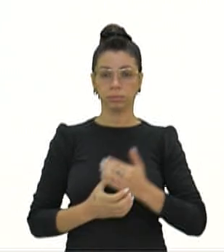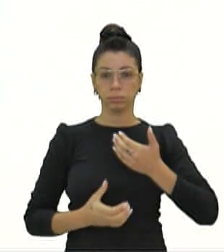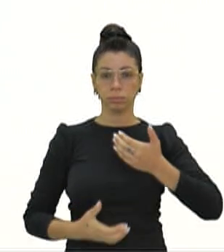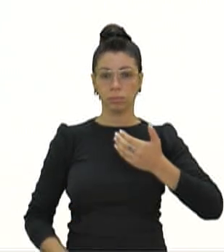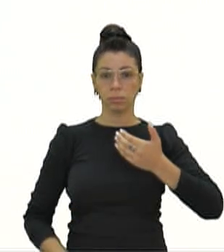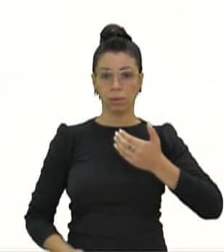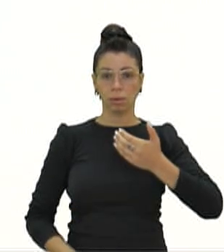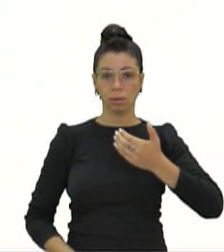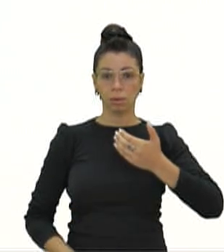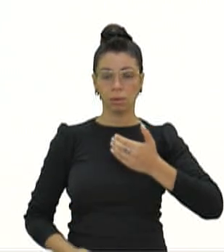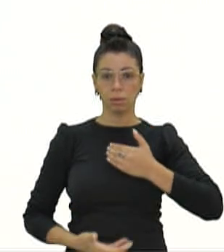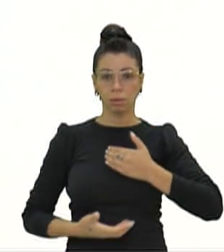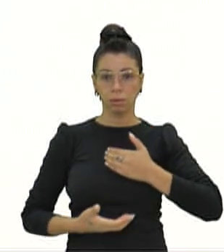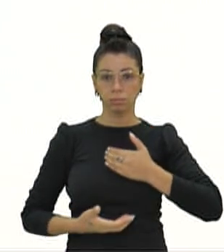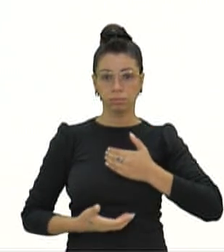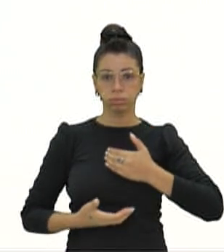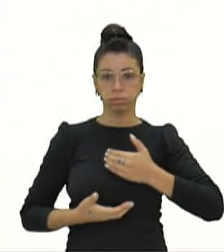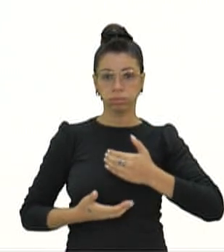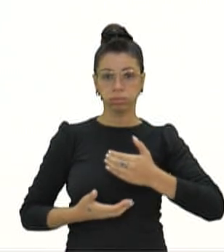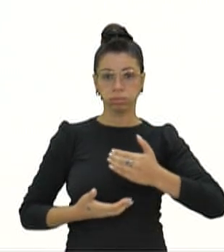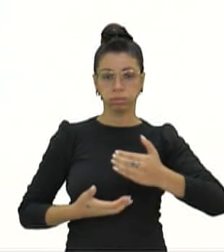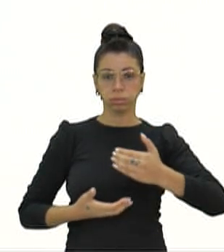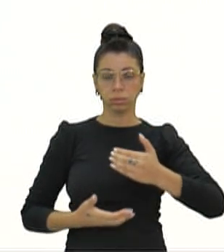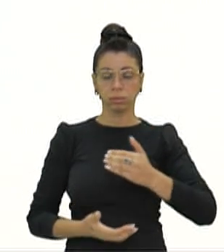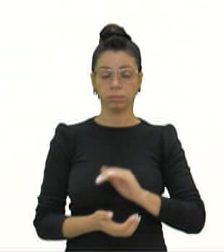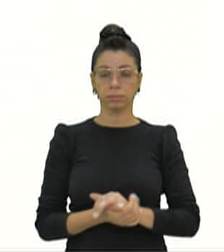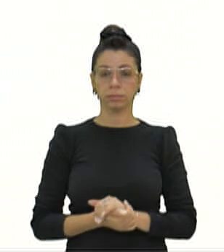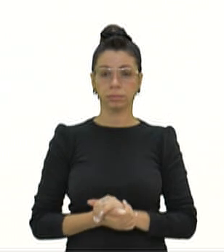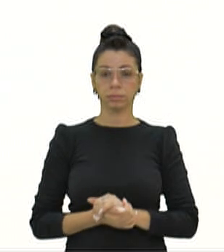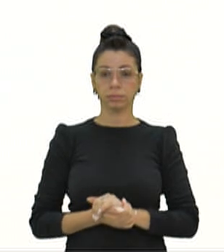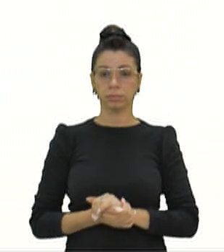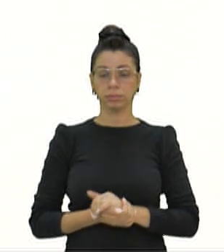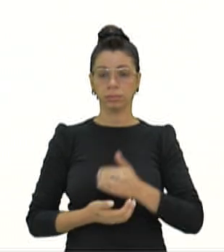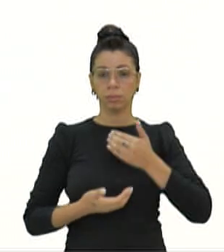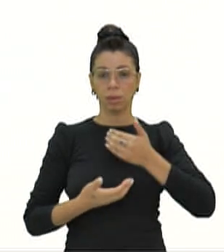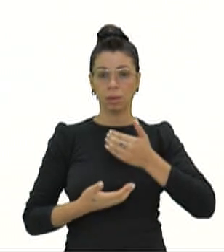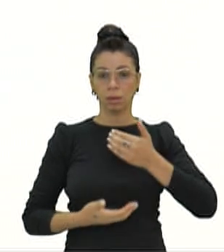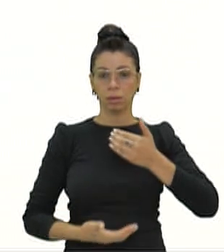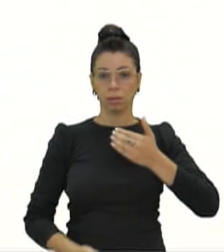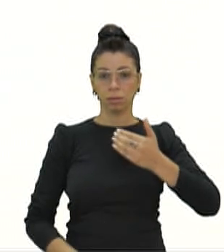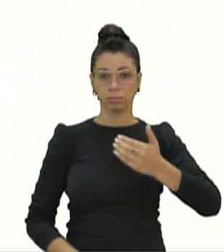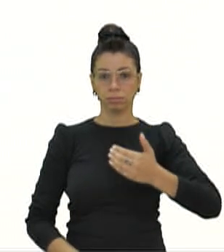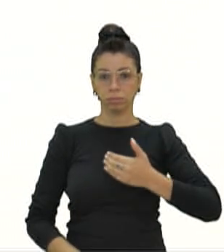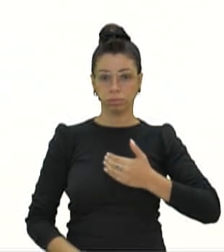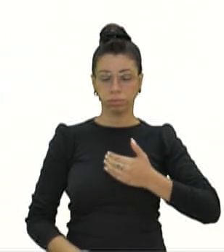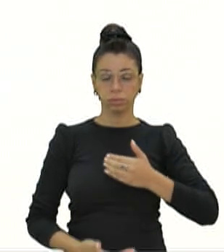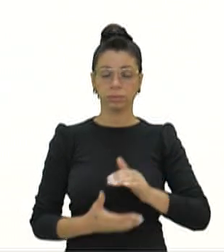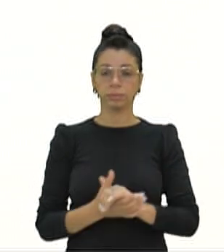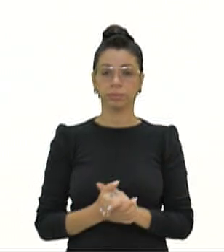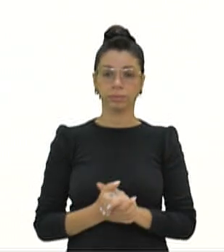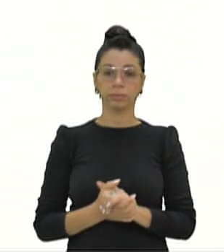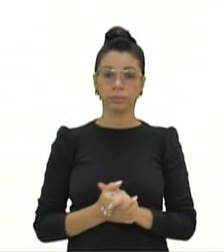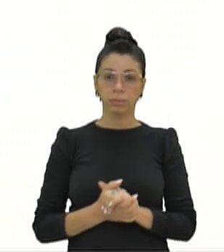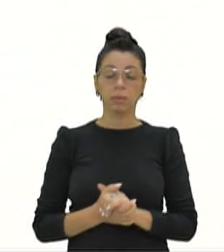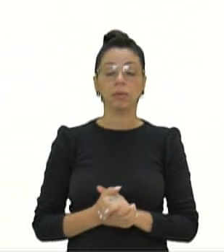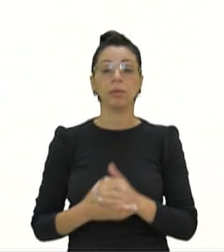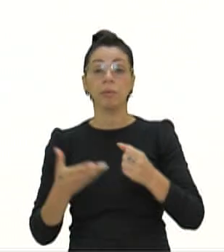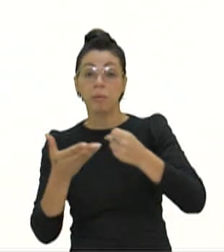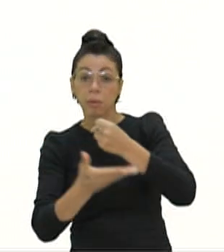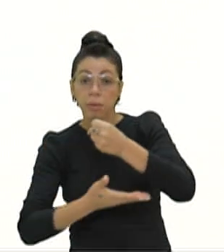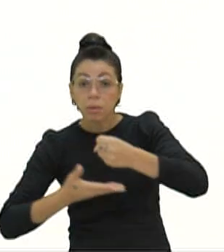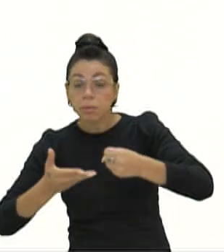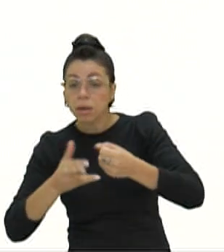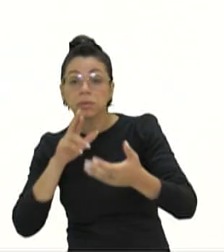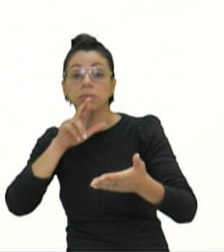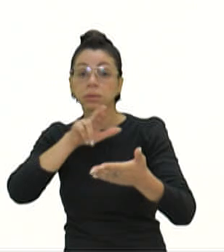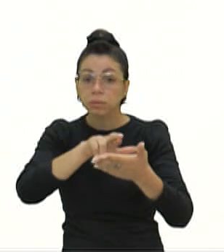e aumenta. Ou seria a opção D, desce e diminui. Então, com base no experimento que você acabou de ver,